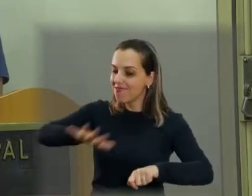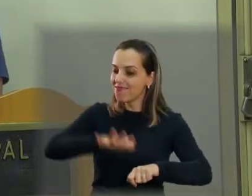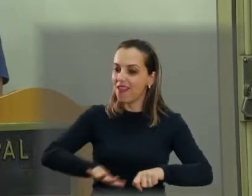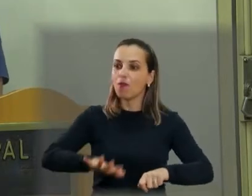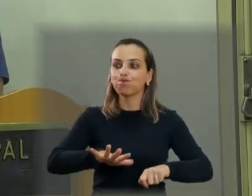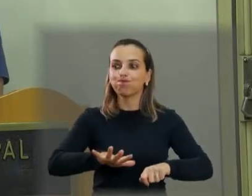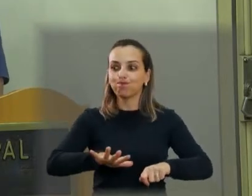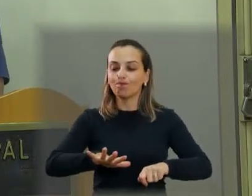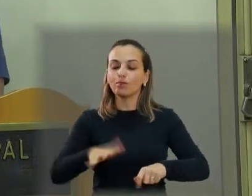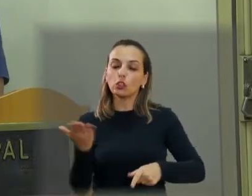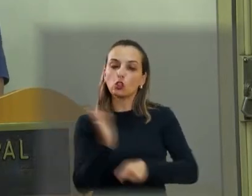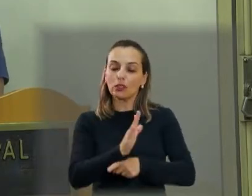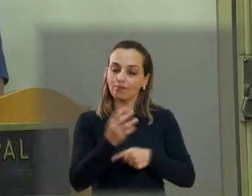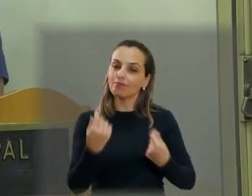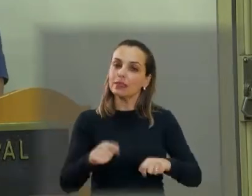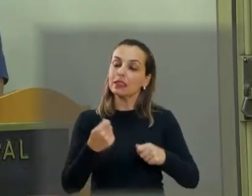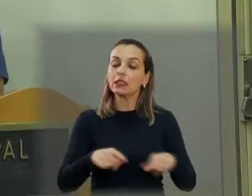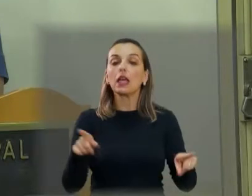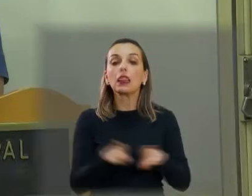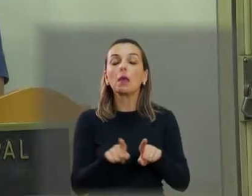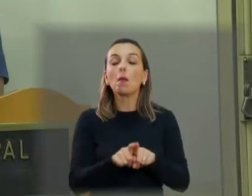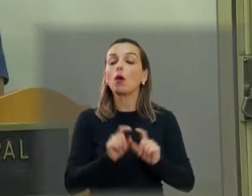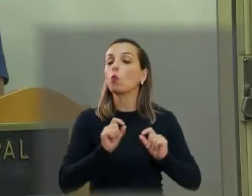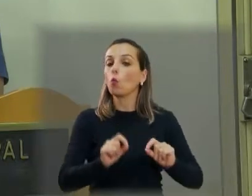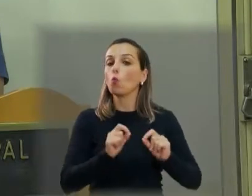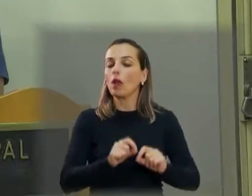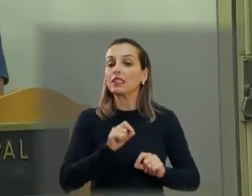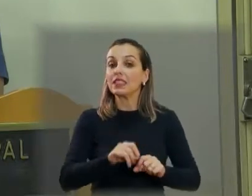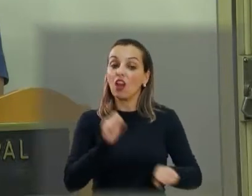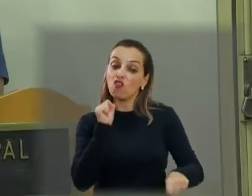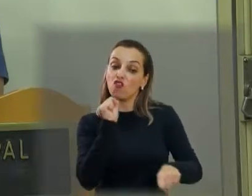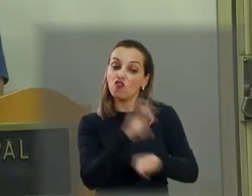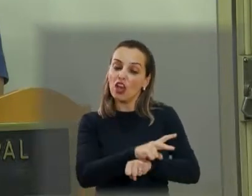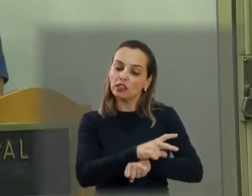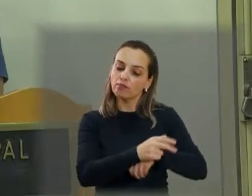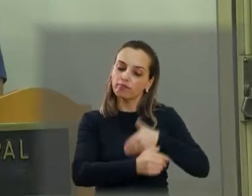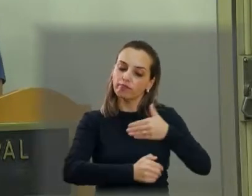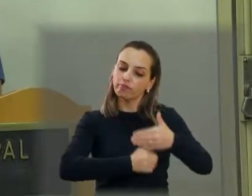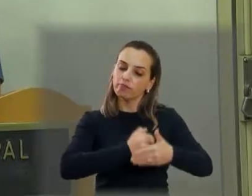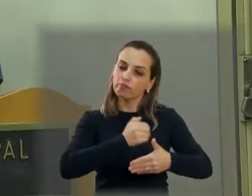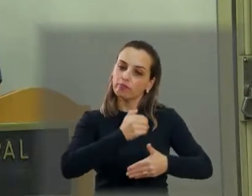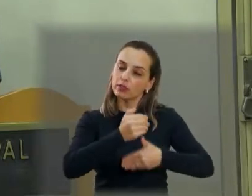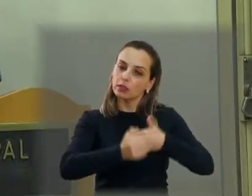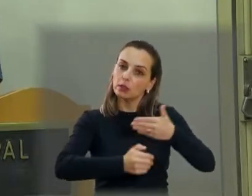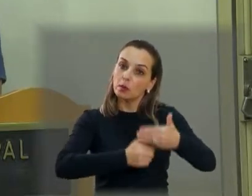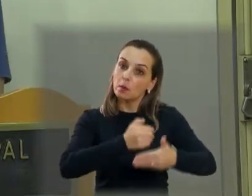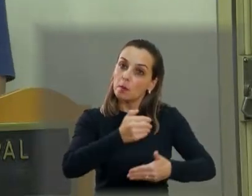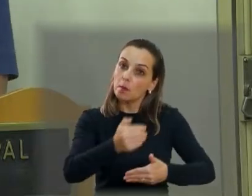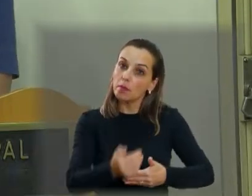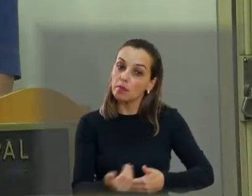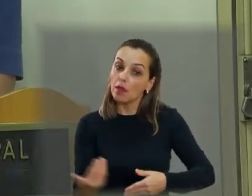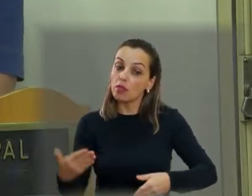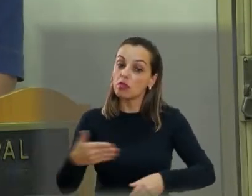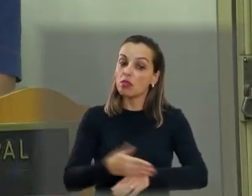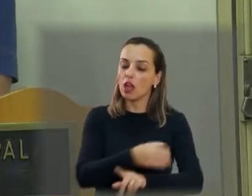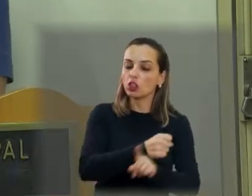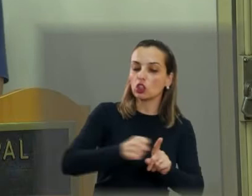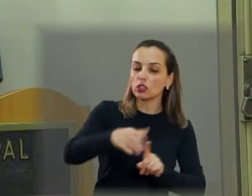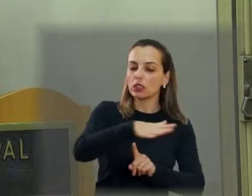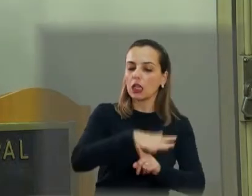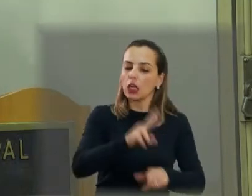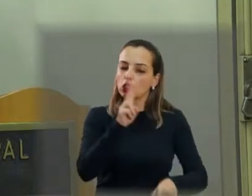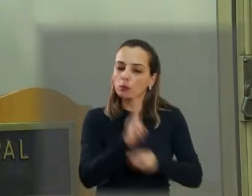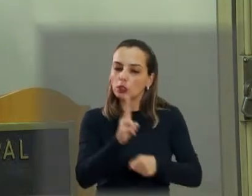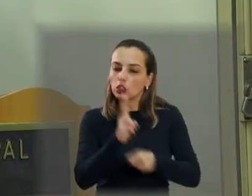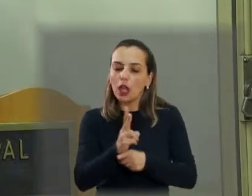também considerava isso, né, que se o vírus fosse entrando aos poucos, a gente conseguiria ter uma sociedade protegida de uma